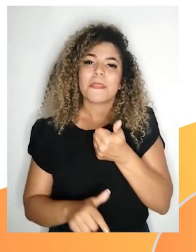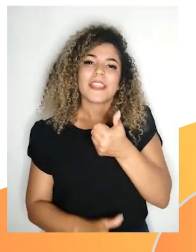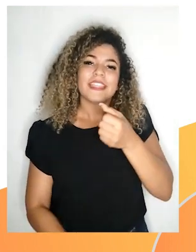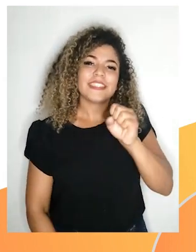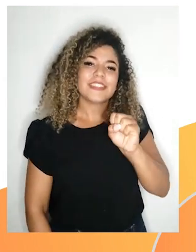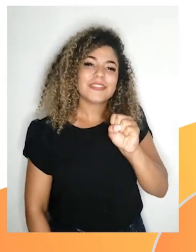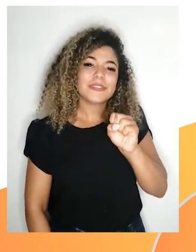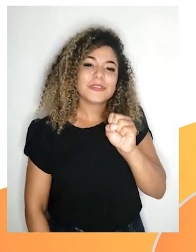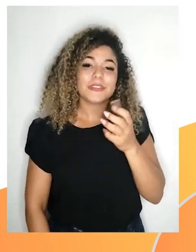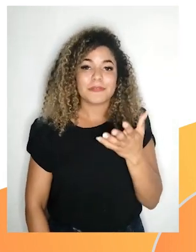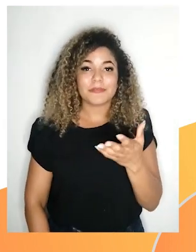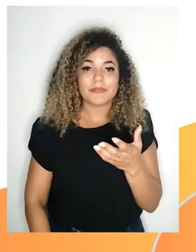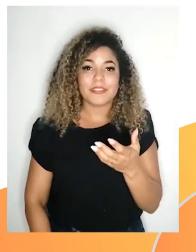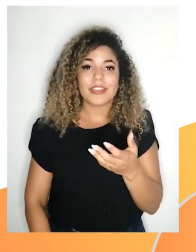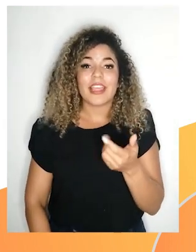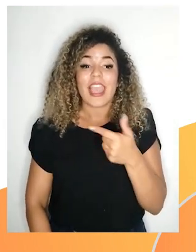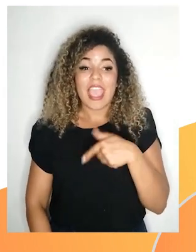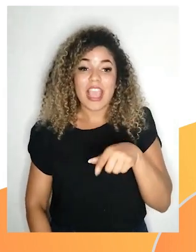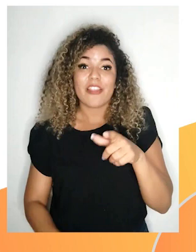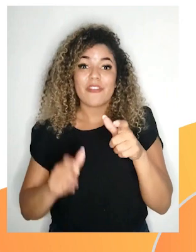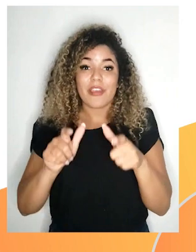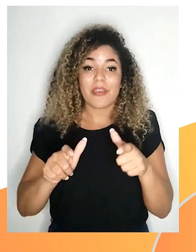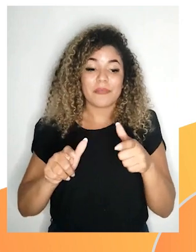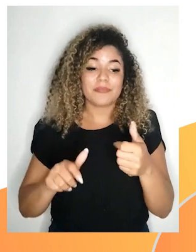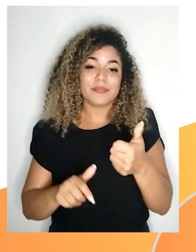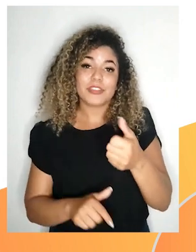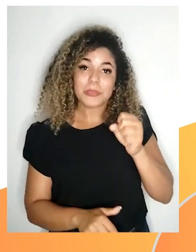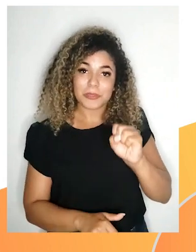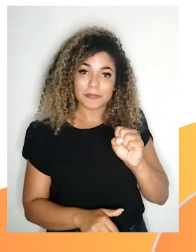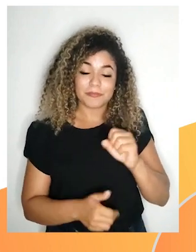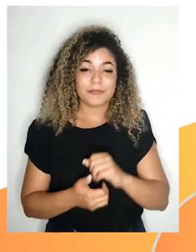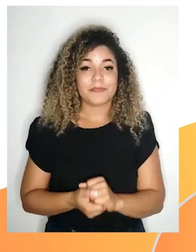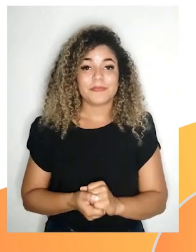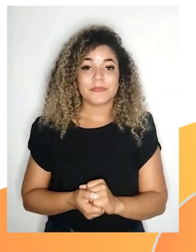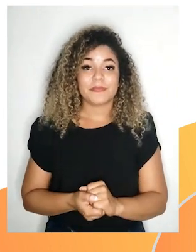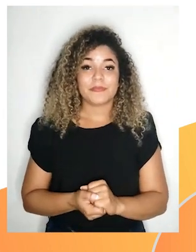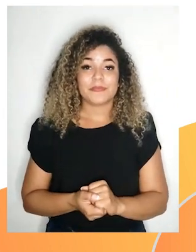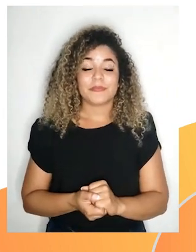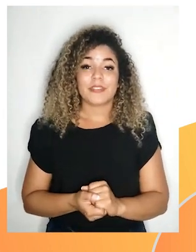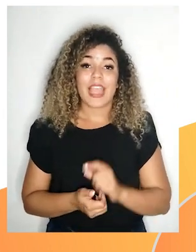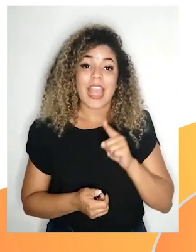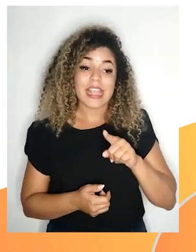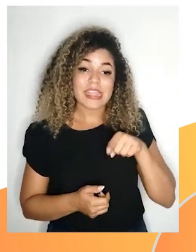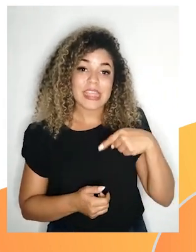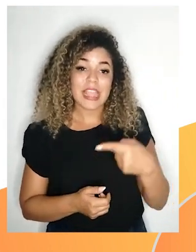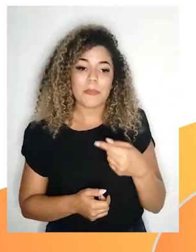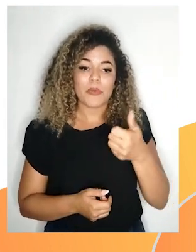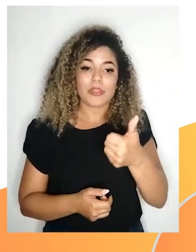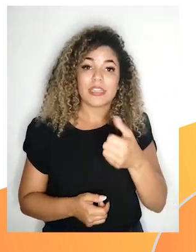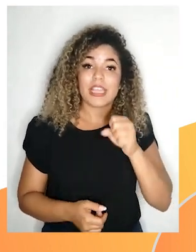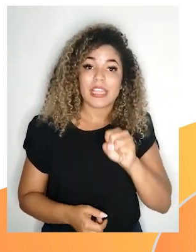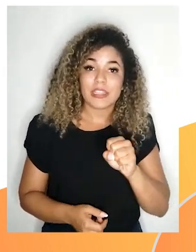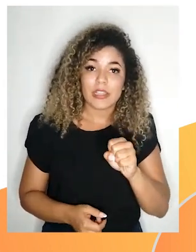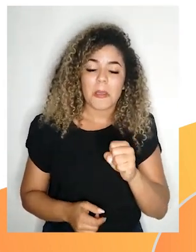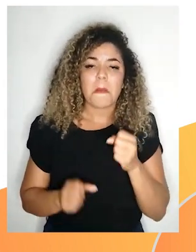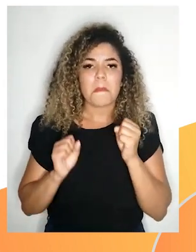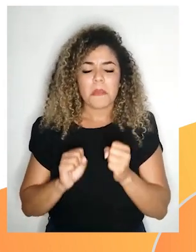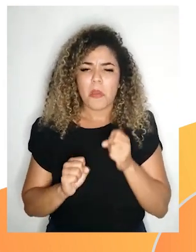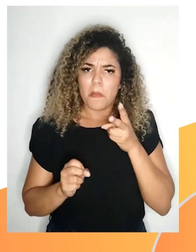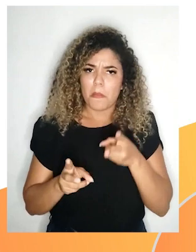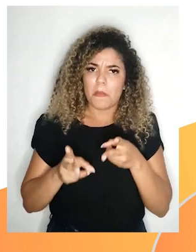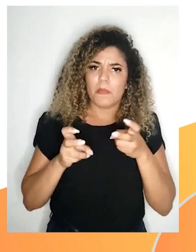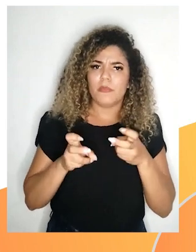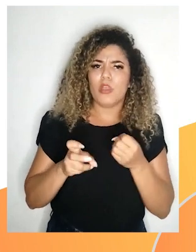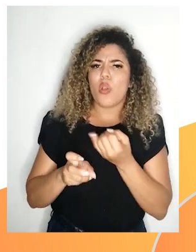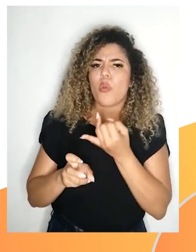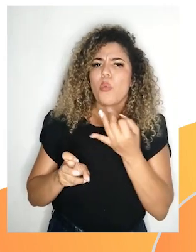18. Né? Ele tira 5 e vai para a casa 18. E a partir da casa 18, a gente pode ver